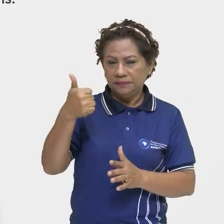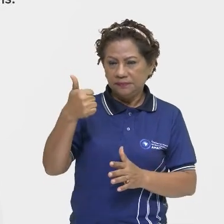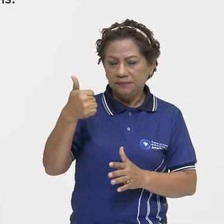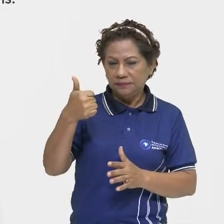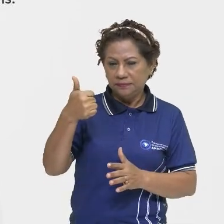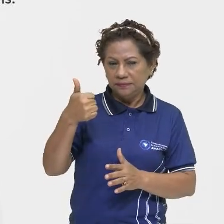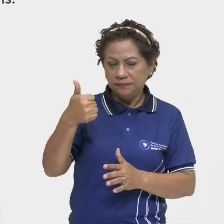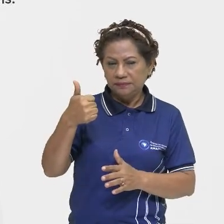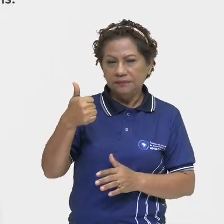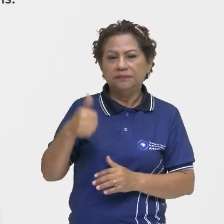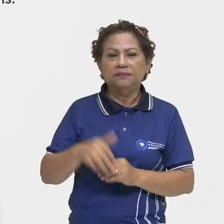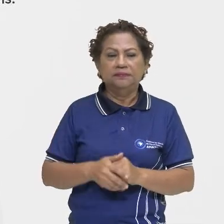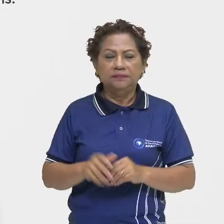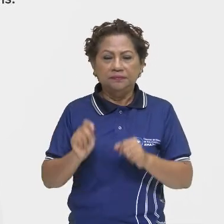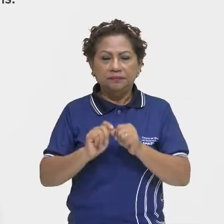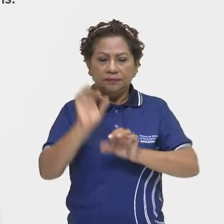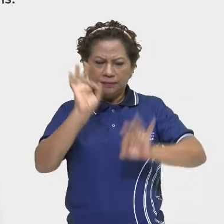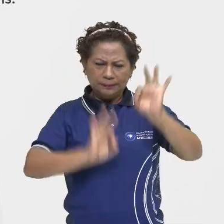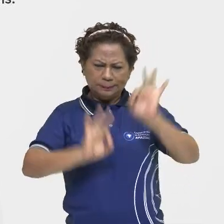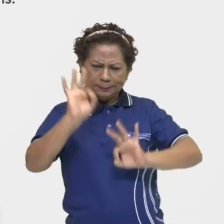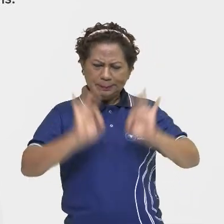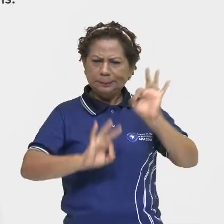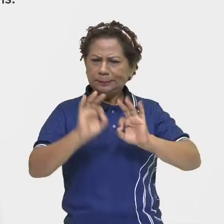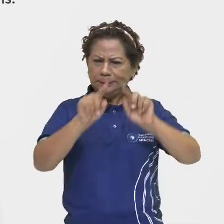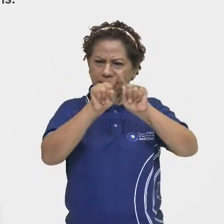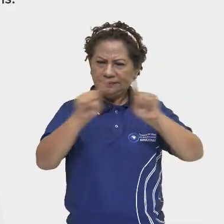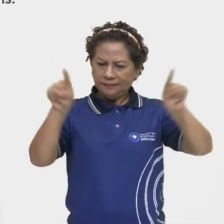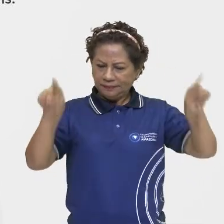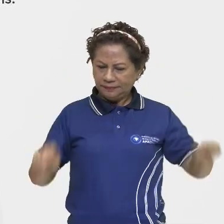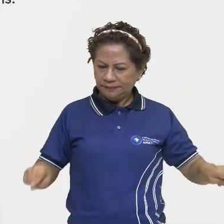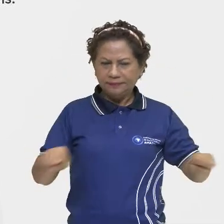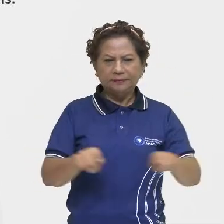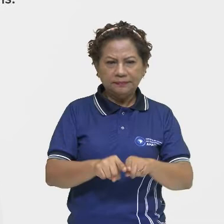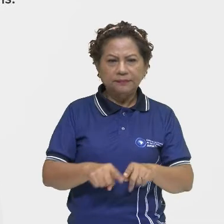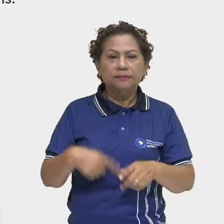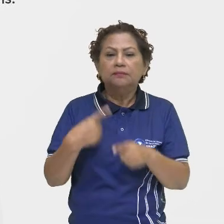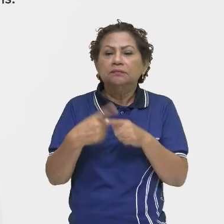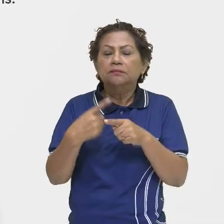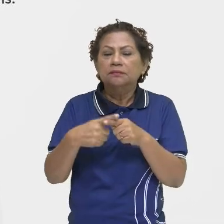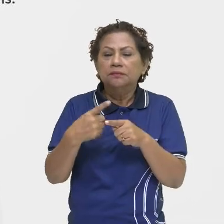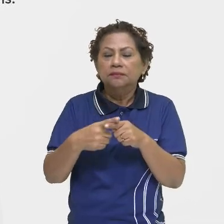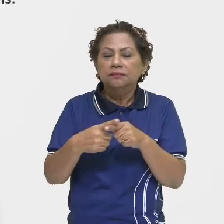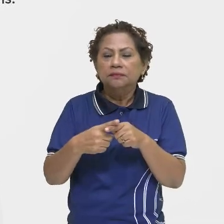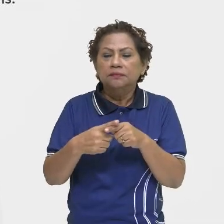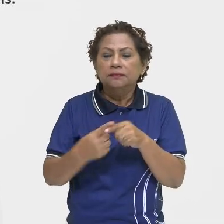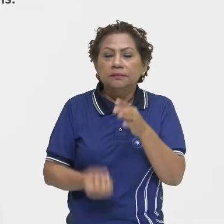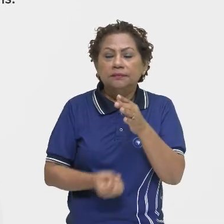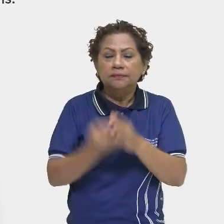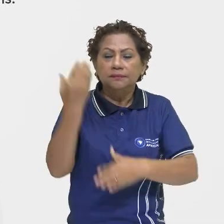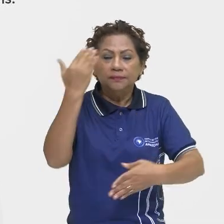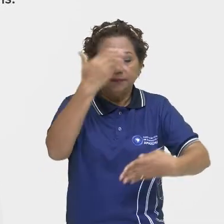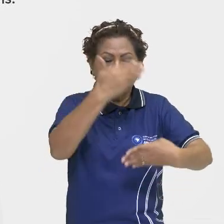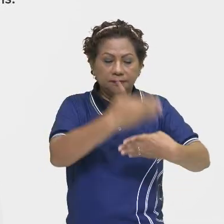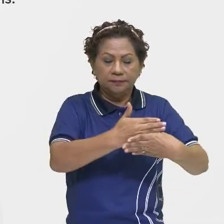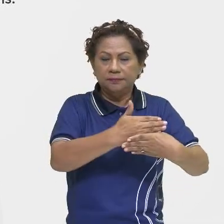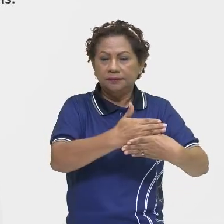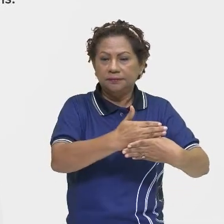é um muralista. Por que, professora, que ele é um muralista? Ele faz as suas obras em